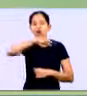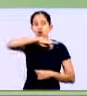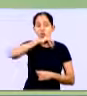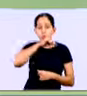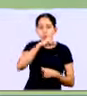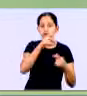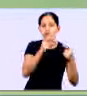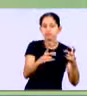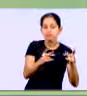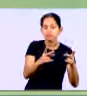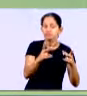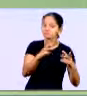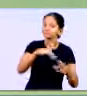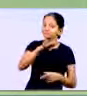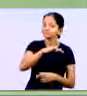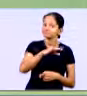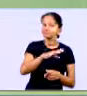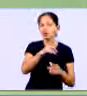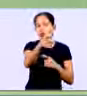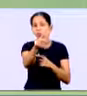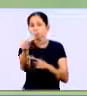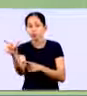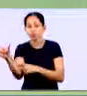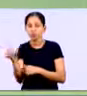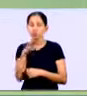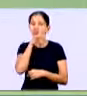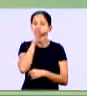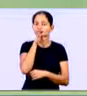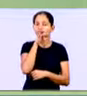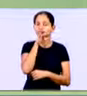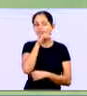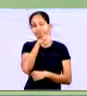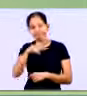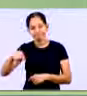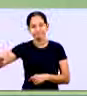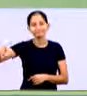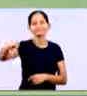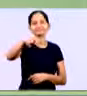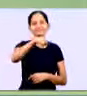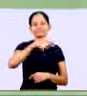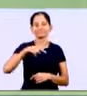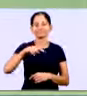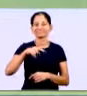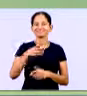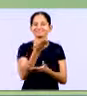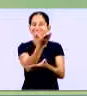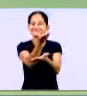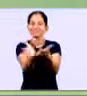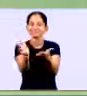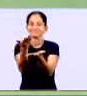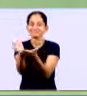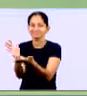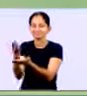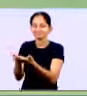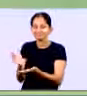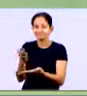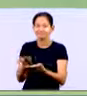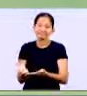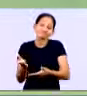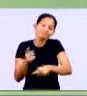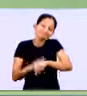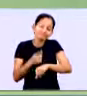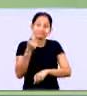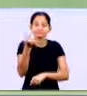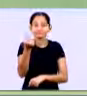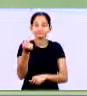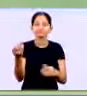feito, então o restante do processo de elaboração do orçamento tende a ser perda de tempo.